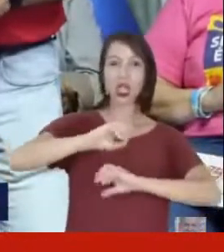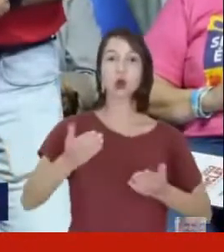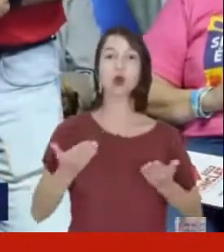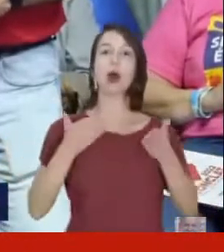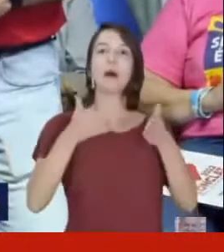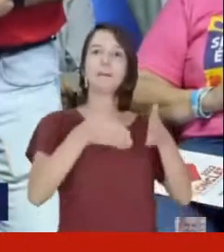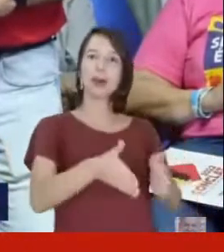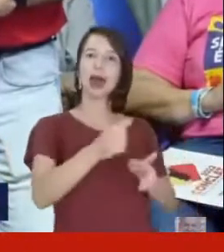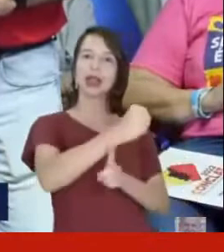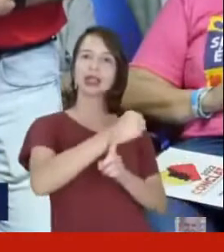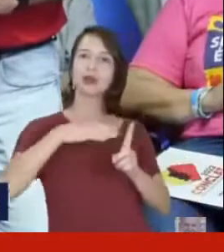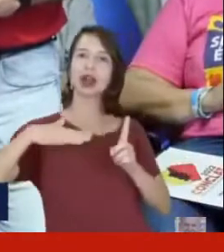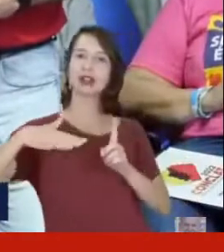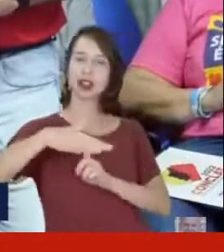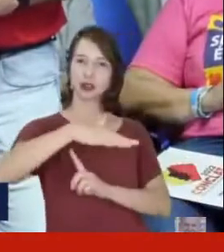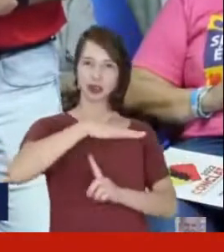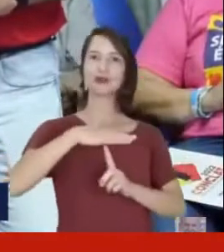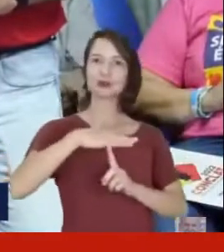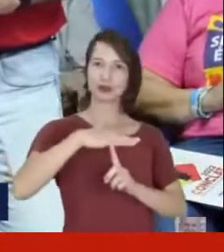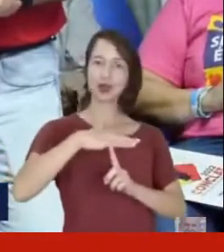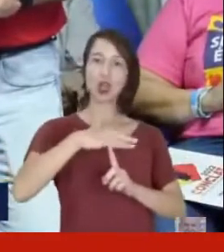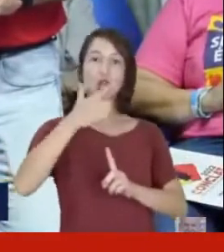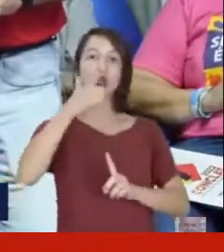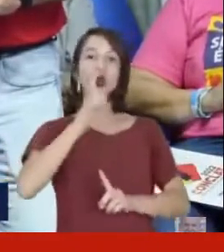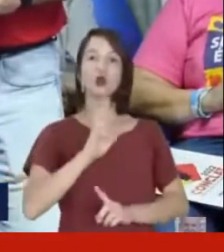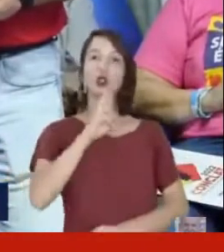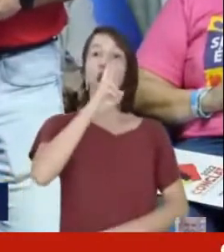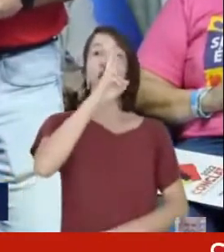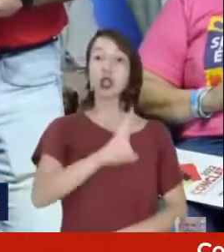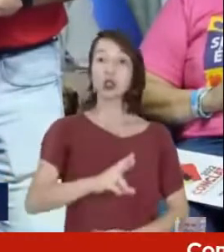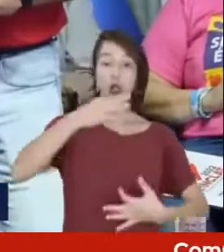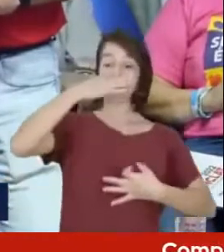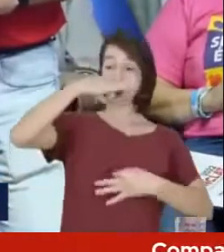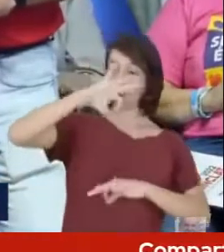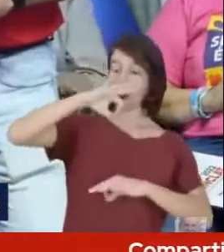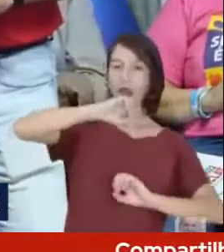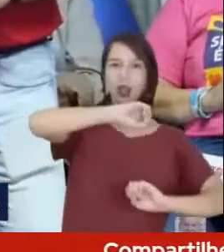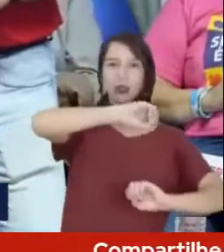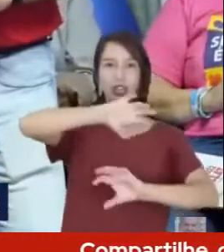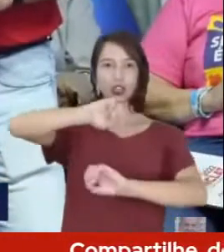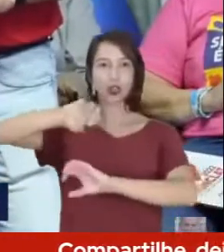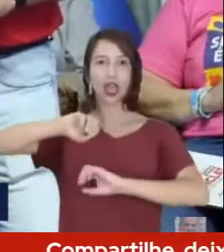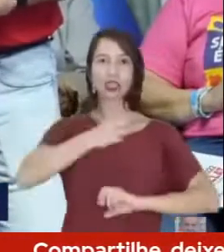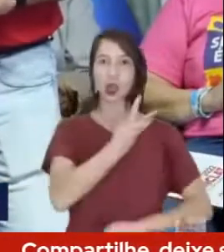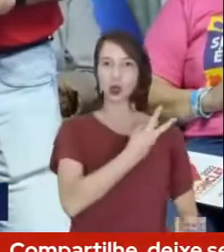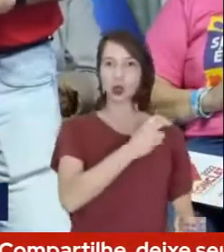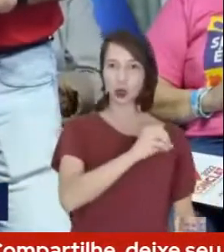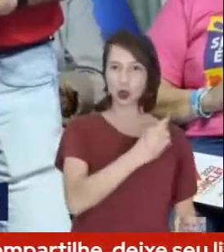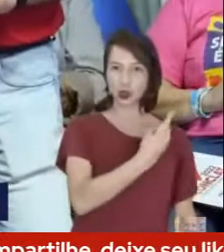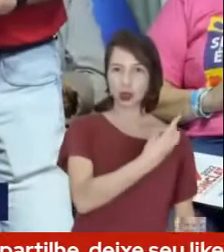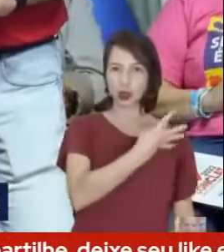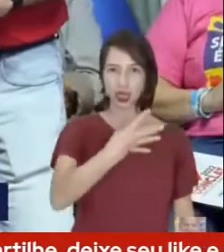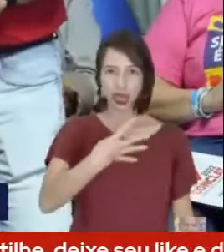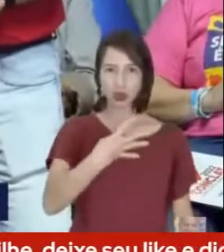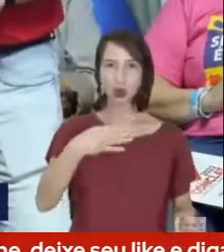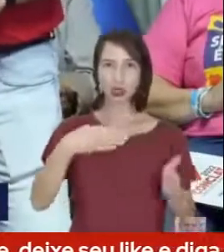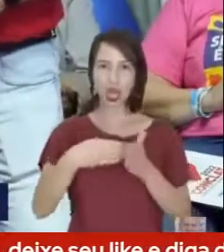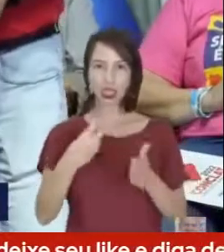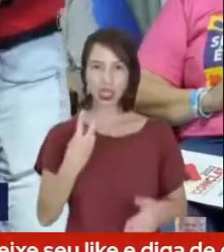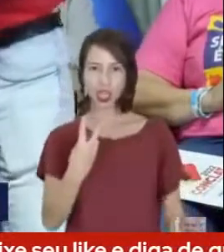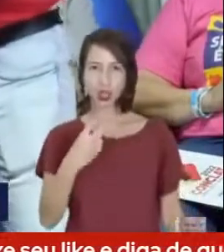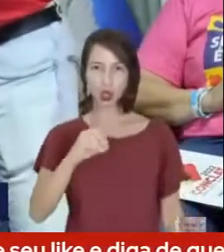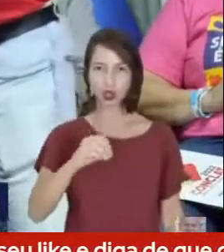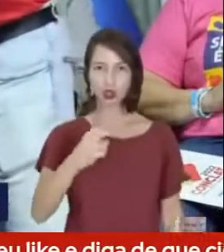2014-2024, que mudaria o cenário educacional brasileiro, garantindo o que